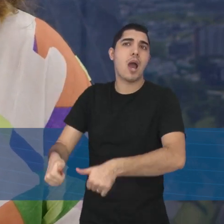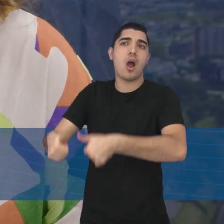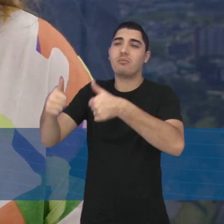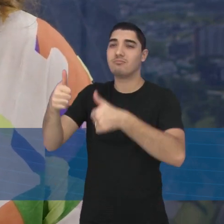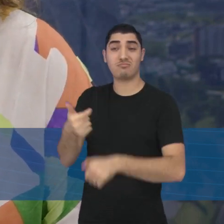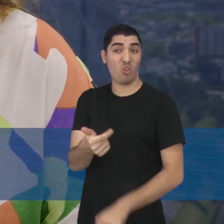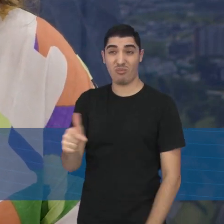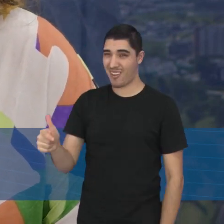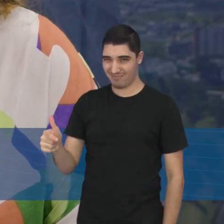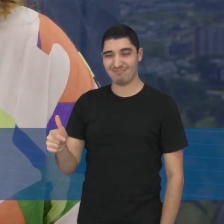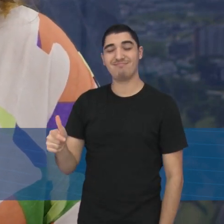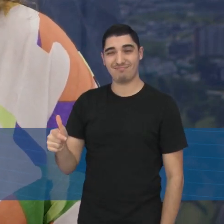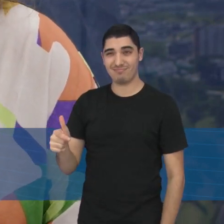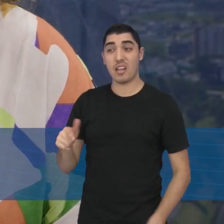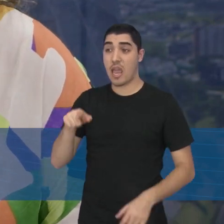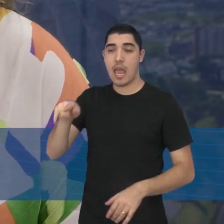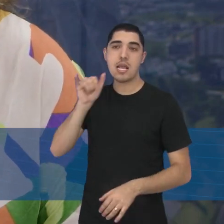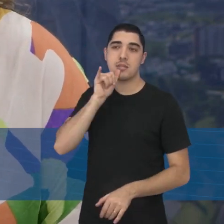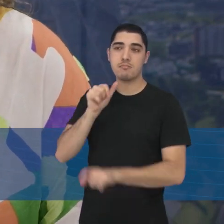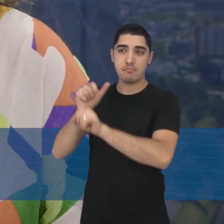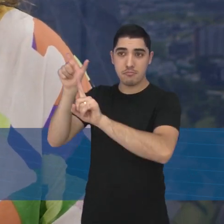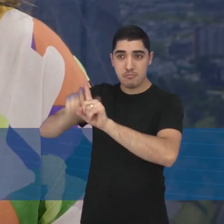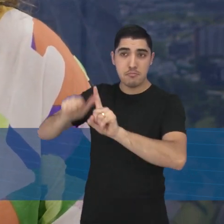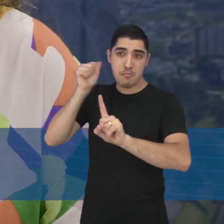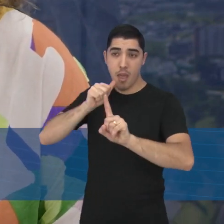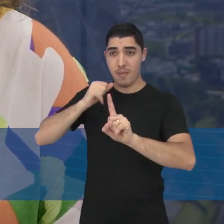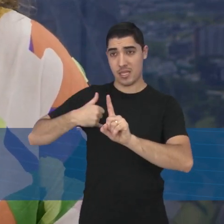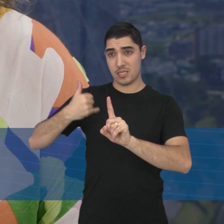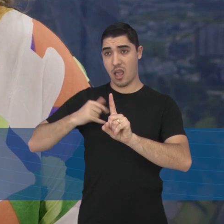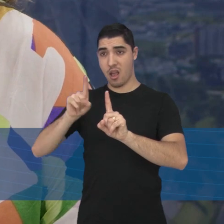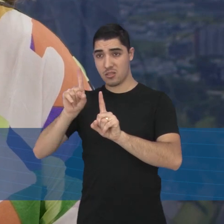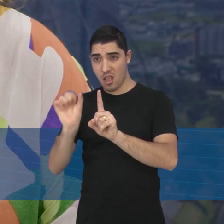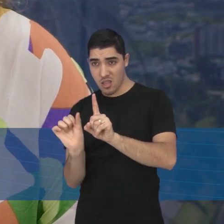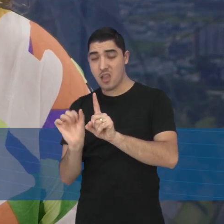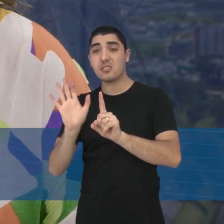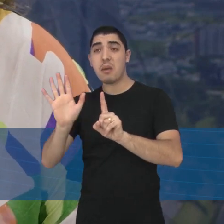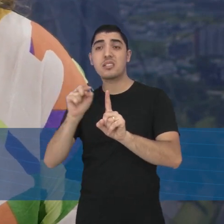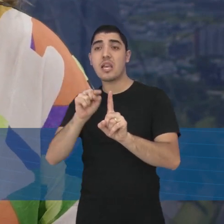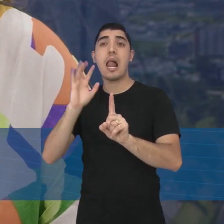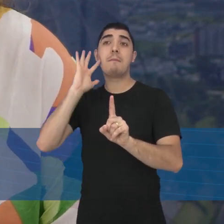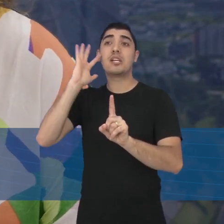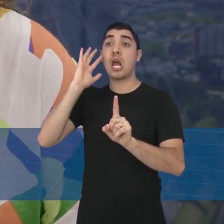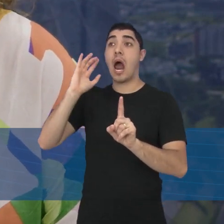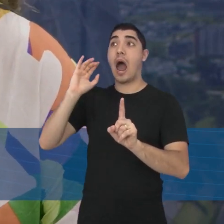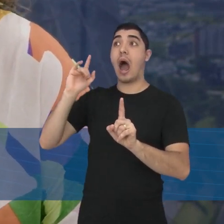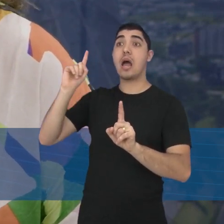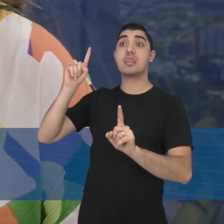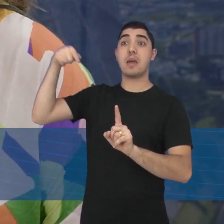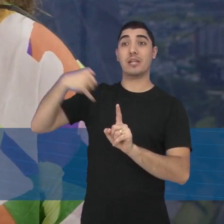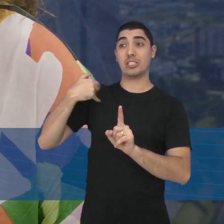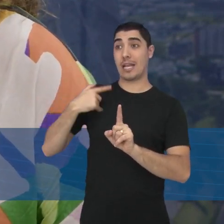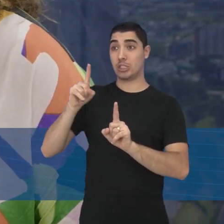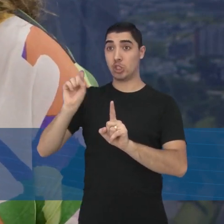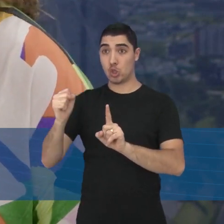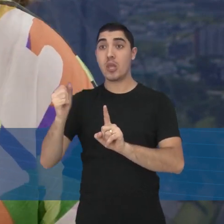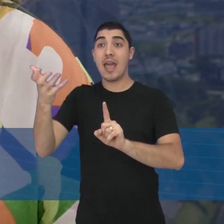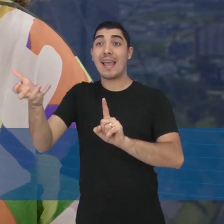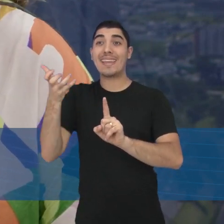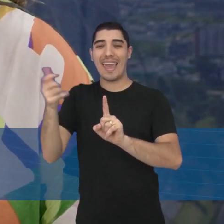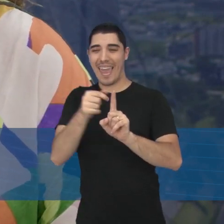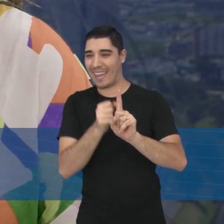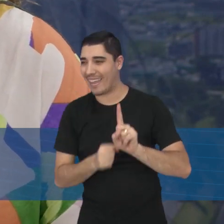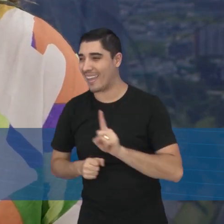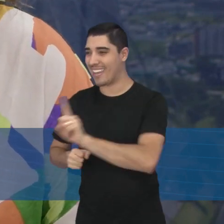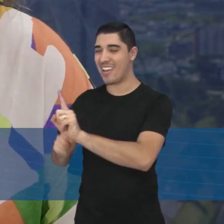falando. Sim. Né? Ela com 16 anos, ela não tem uma perspectiva de daqui a 2 anos estar na faculdade. Sim.